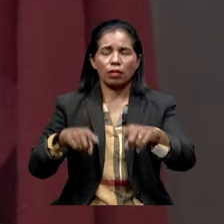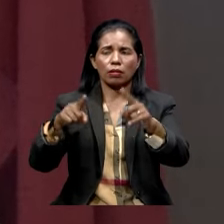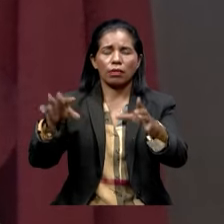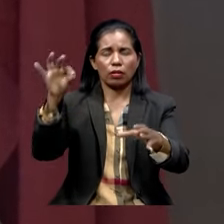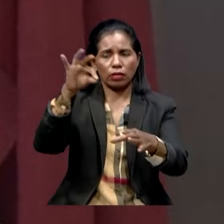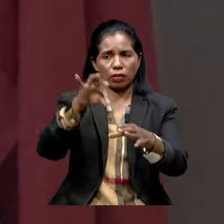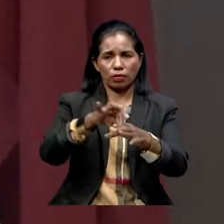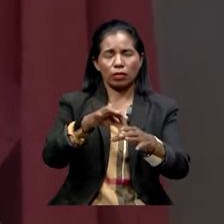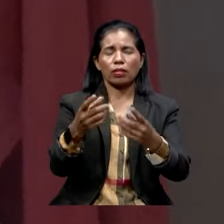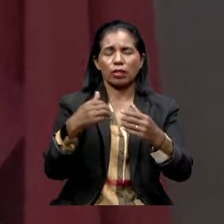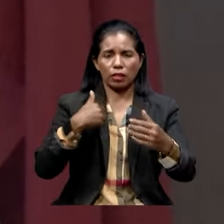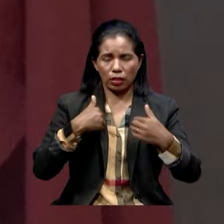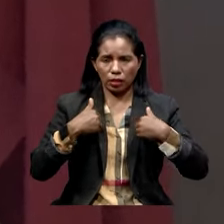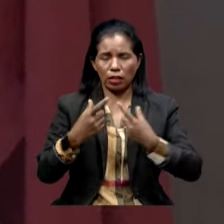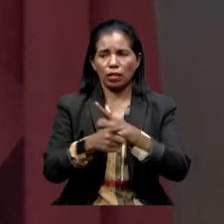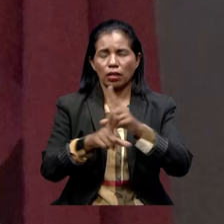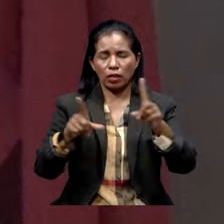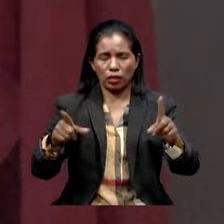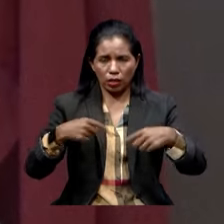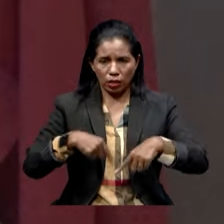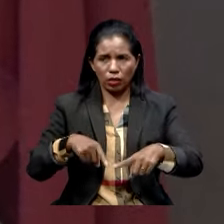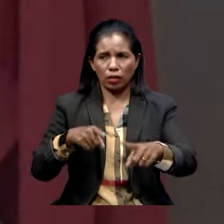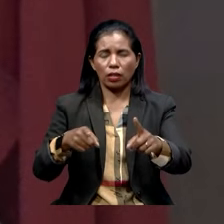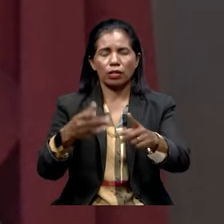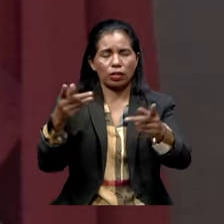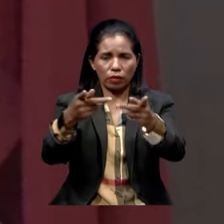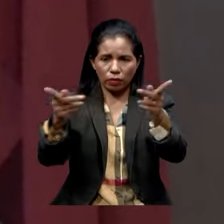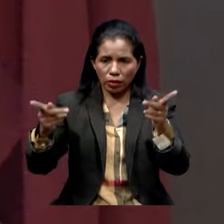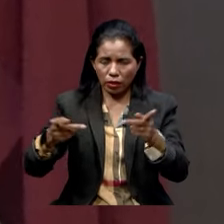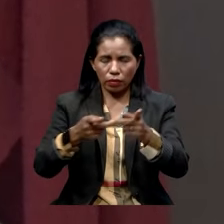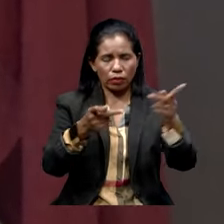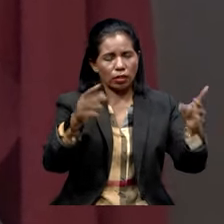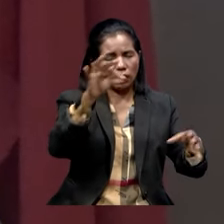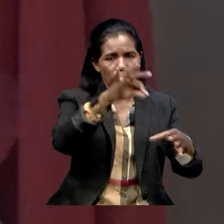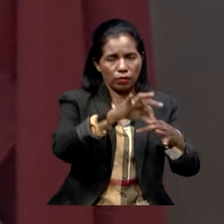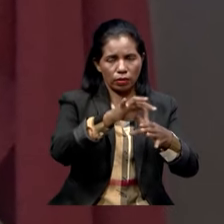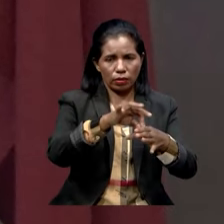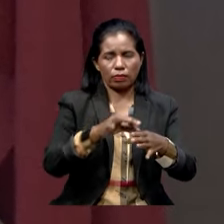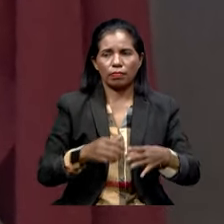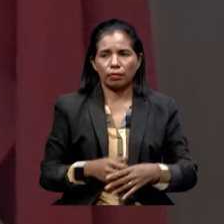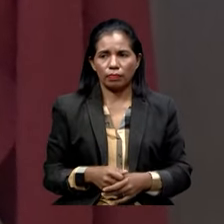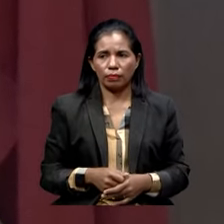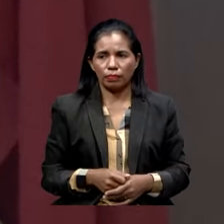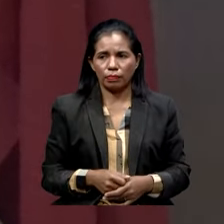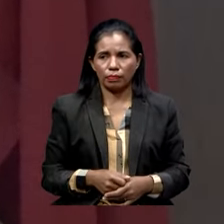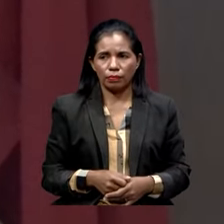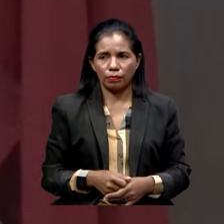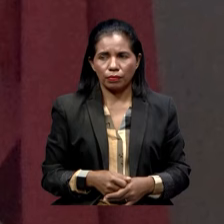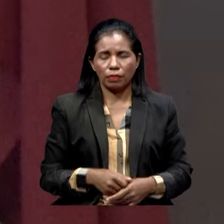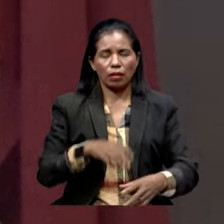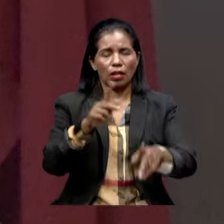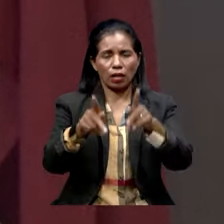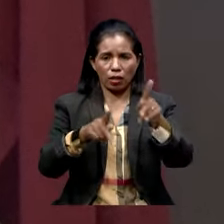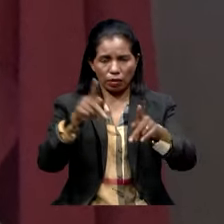de liberdade ouviu-se em cada urna, em cada assembleia de voto. O povo